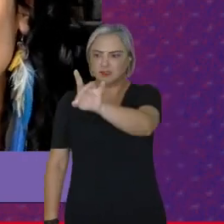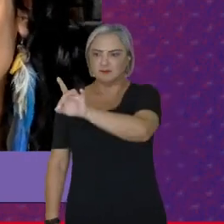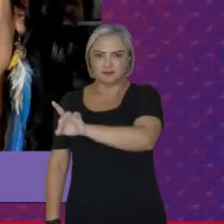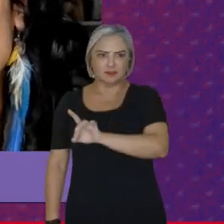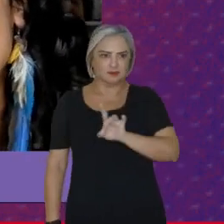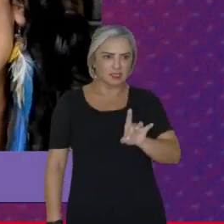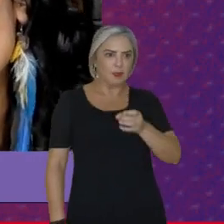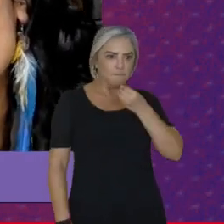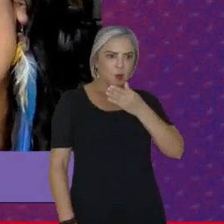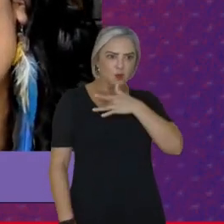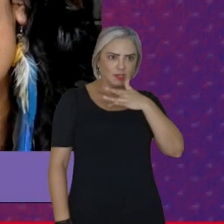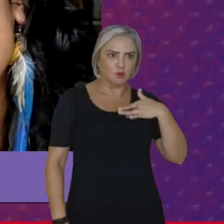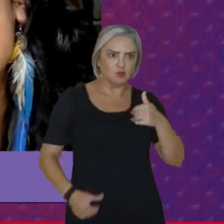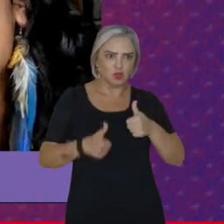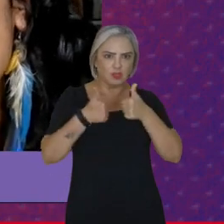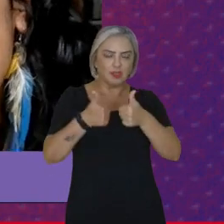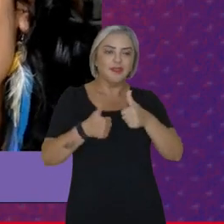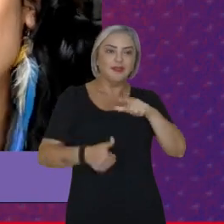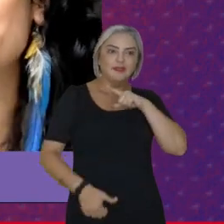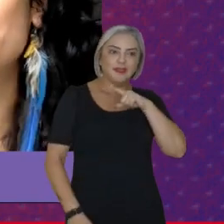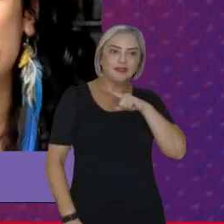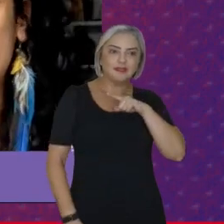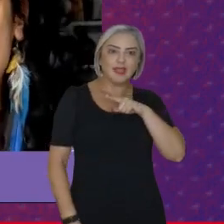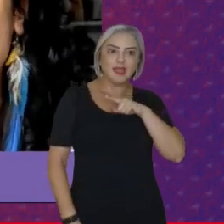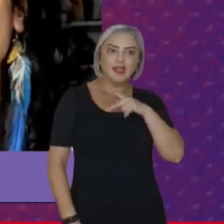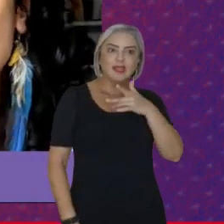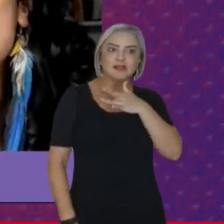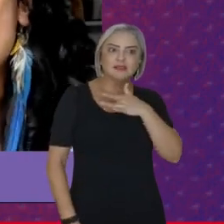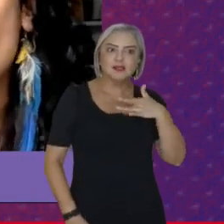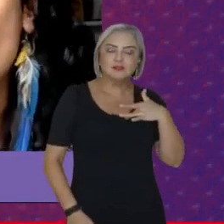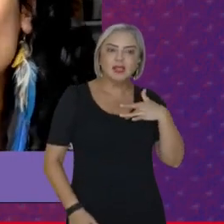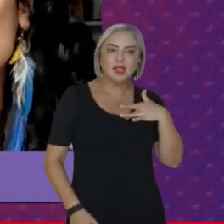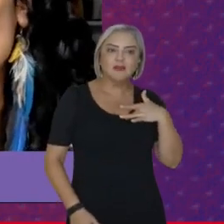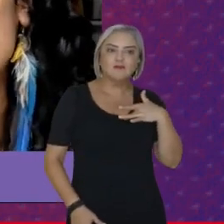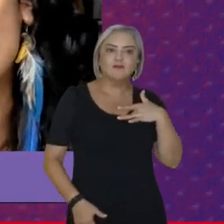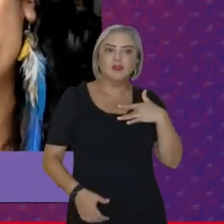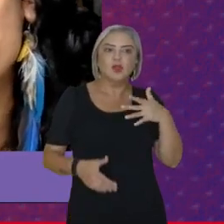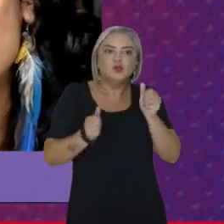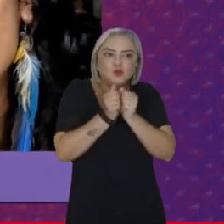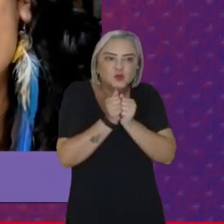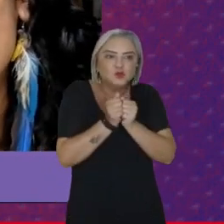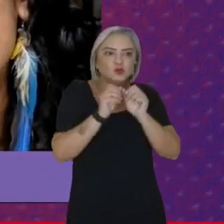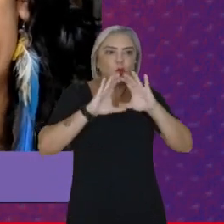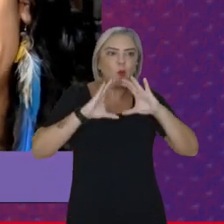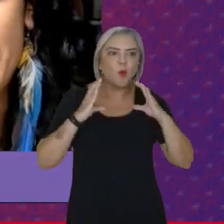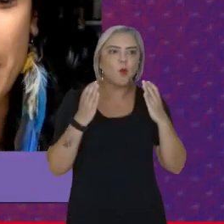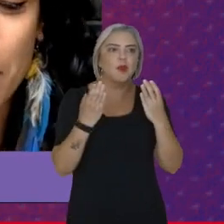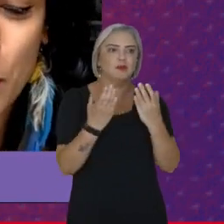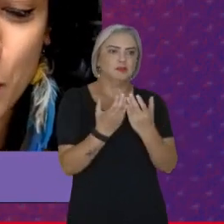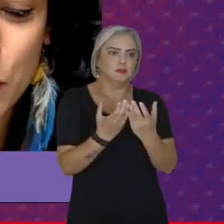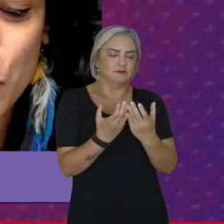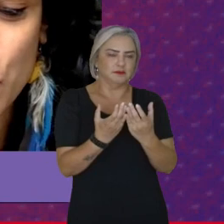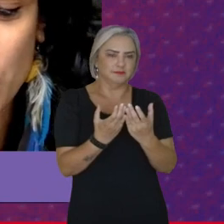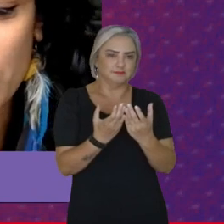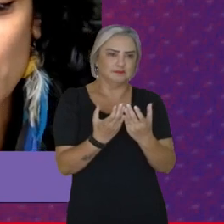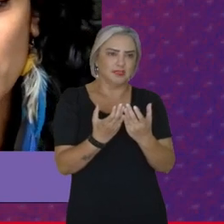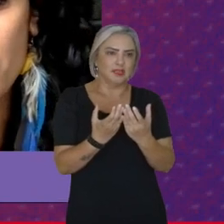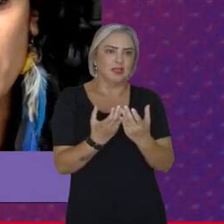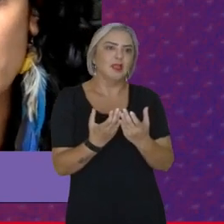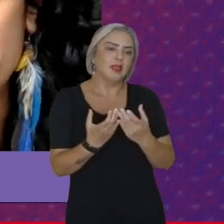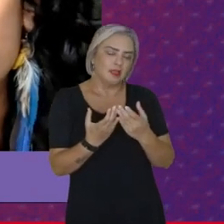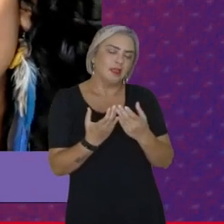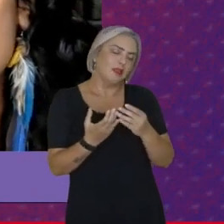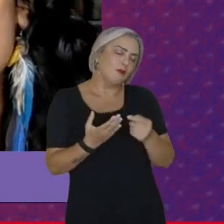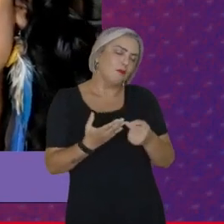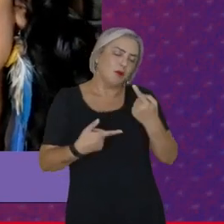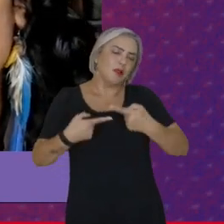fulano, outro, nós todos temos que estar saudável de uma maneira conjunta, coletiva, e é um pouco a discussão que a gente